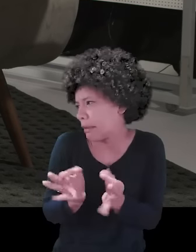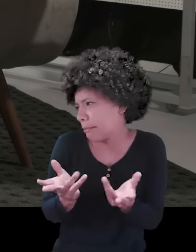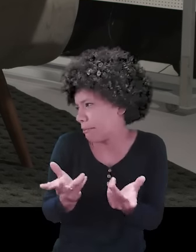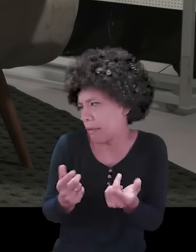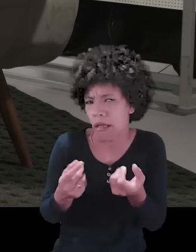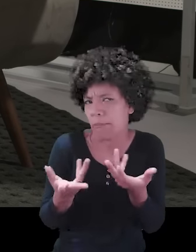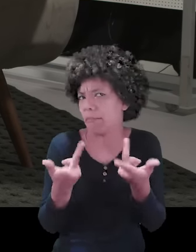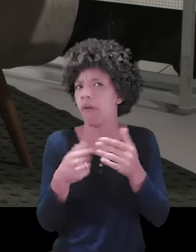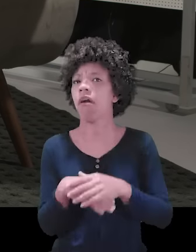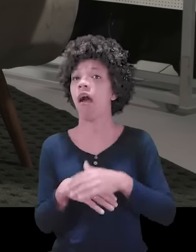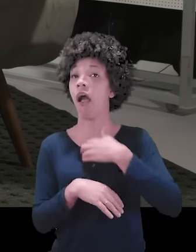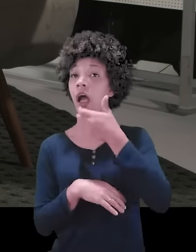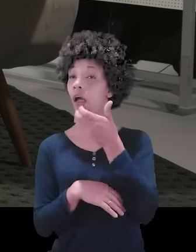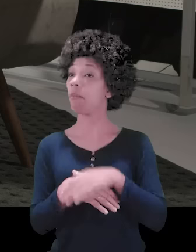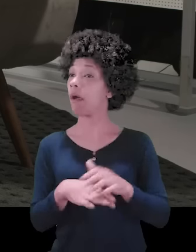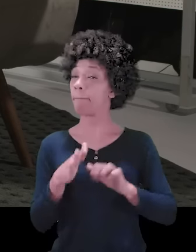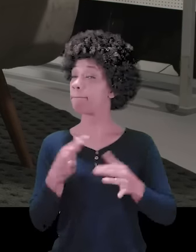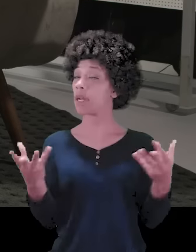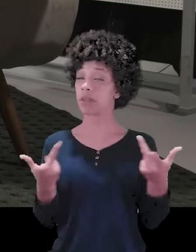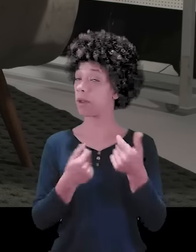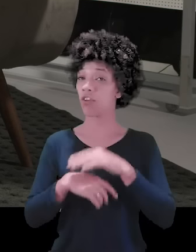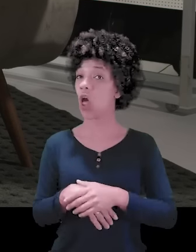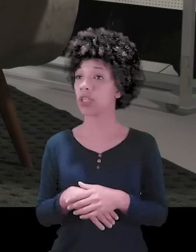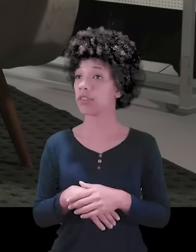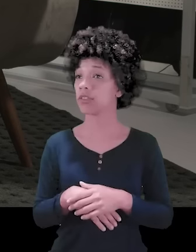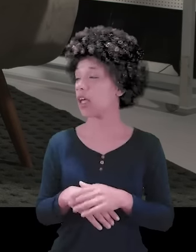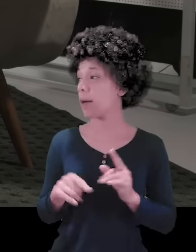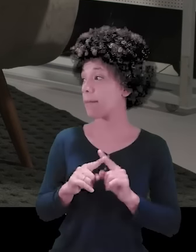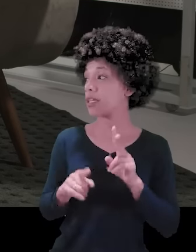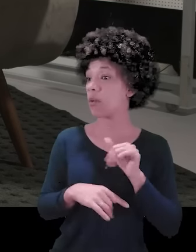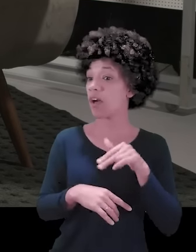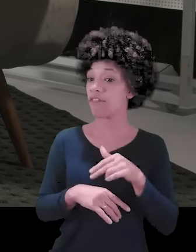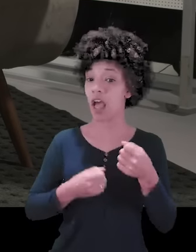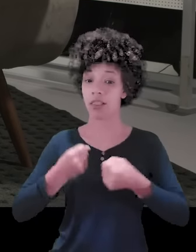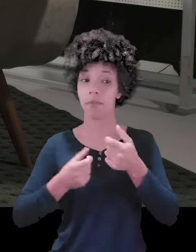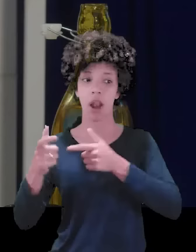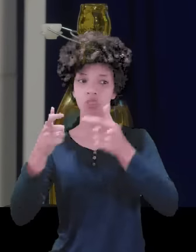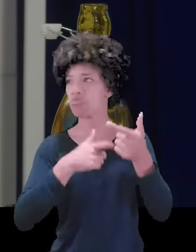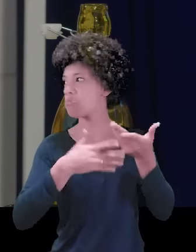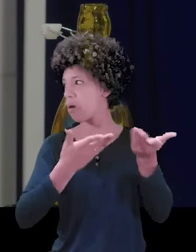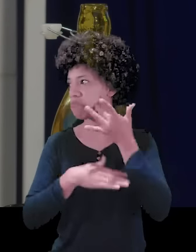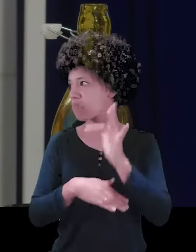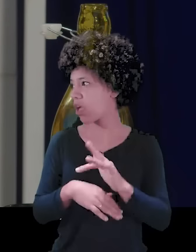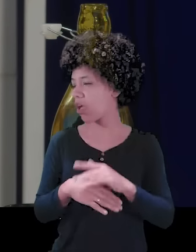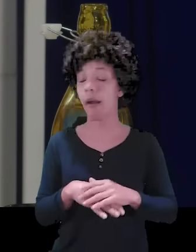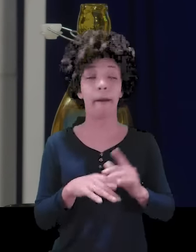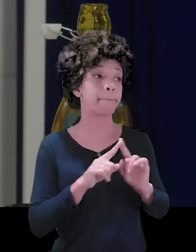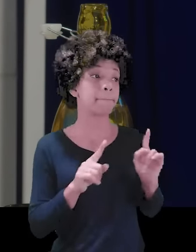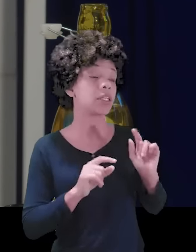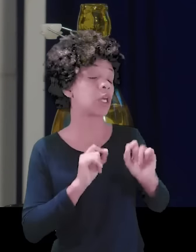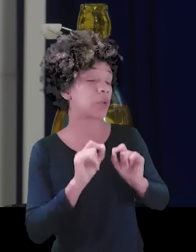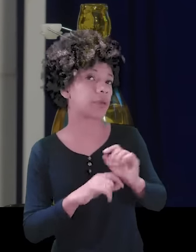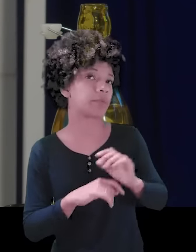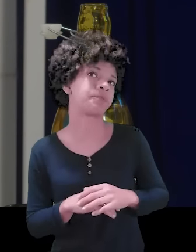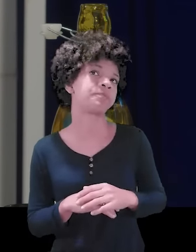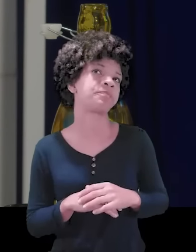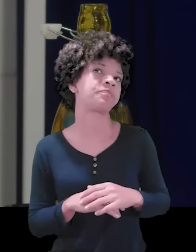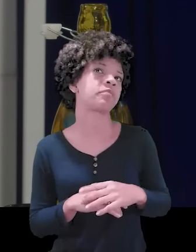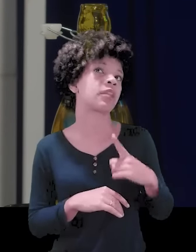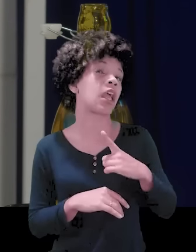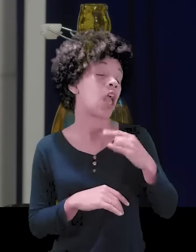tem pô cara vai escreve Apple é uma empresa Ótimo então sabendo por uma van trabalhar não sei aonde é assim a gente Talvez